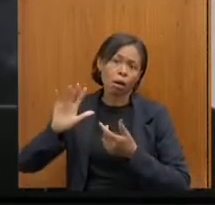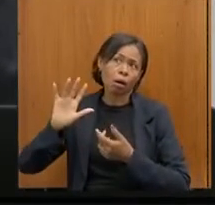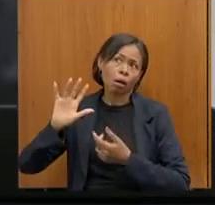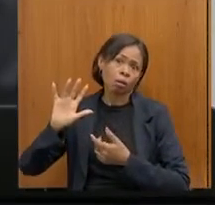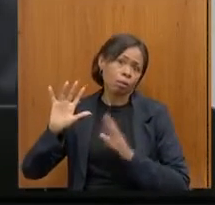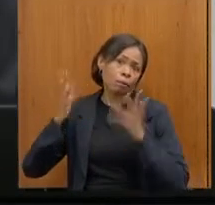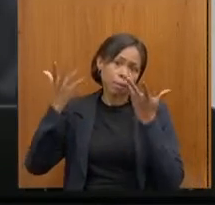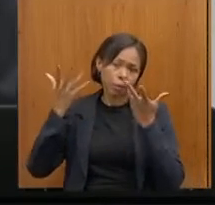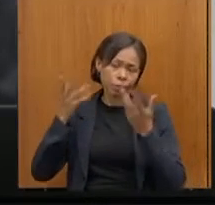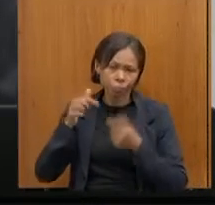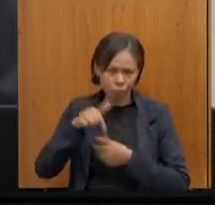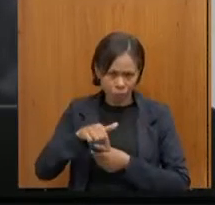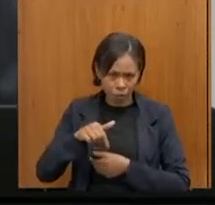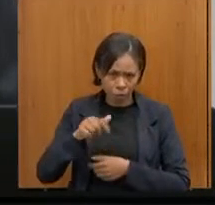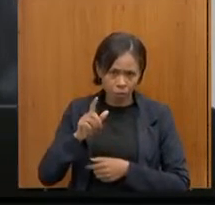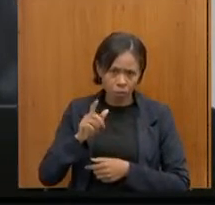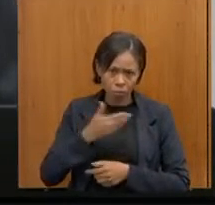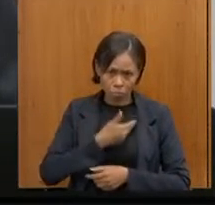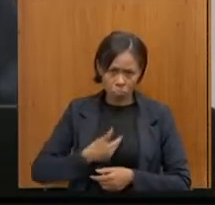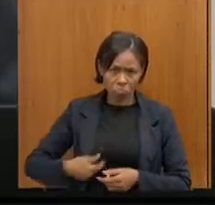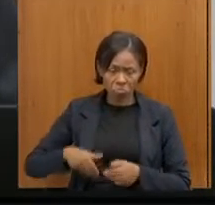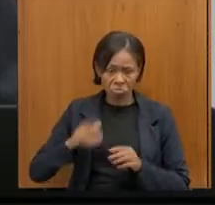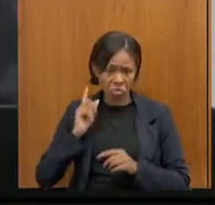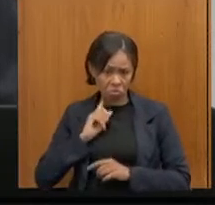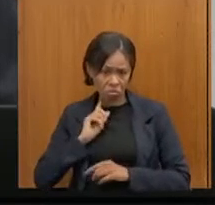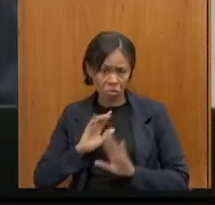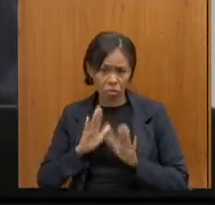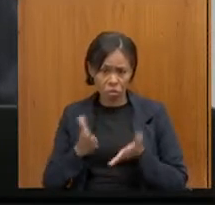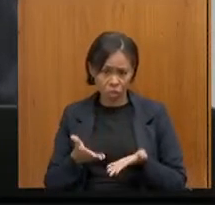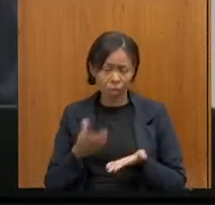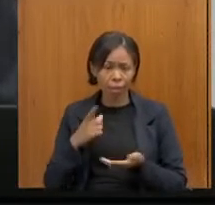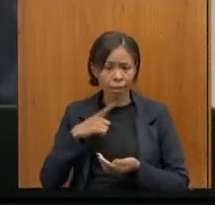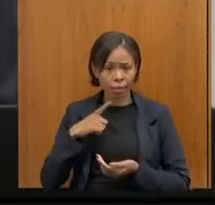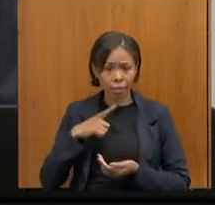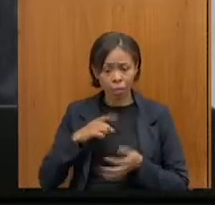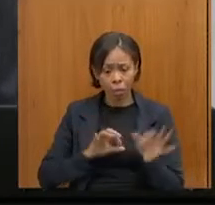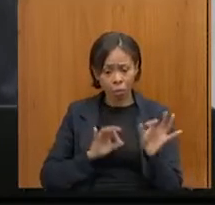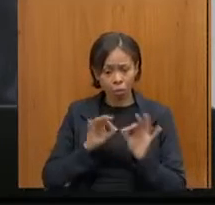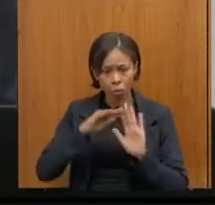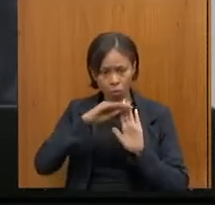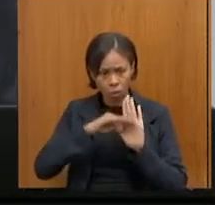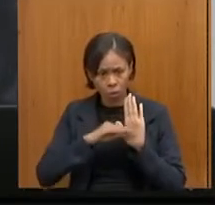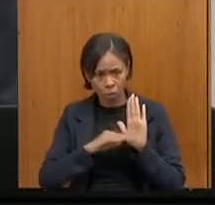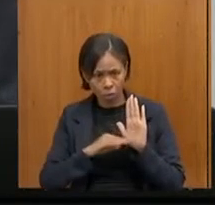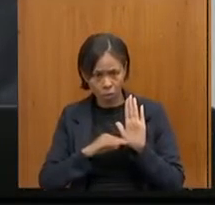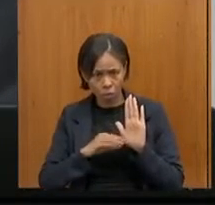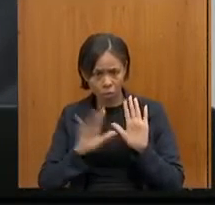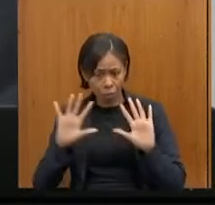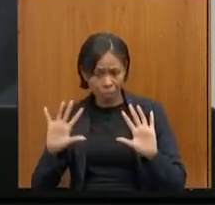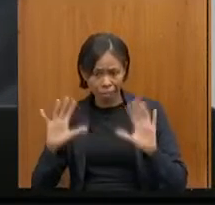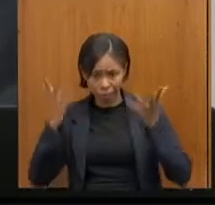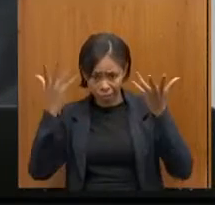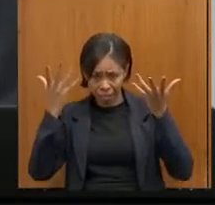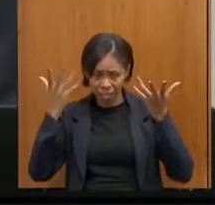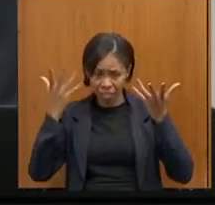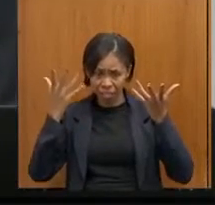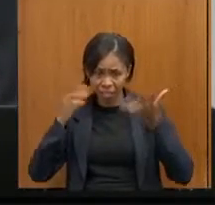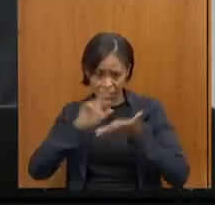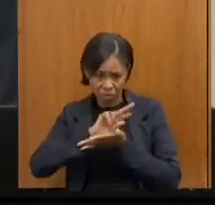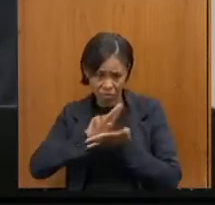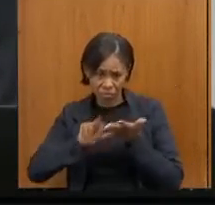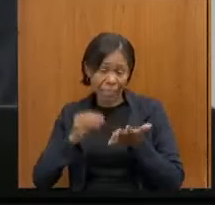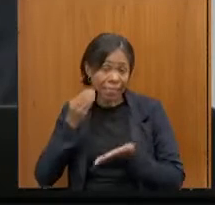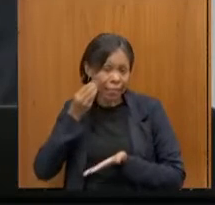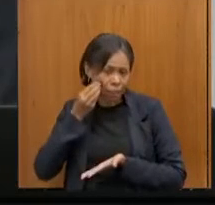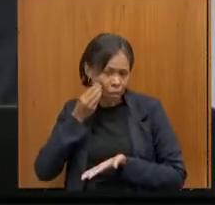para uma possível realização de eventos teste conforme os citados pelo projeto de lei e eu faço essa pergunta secretário Fernando que seja o